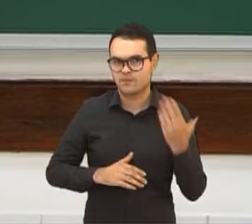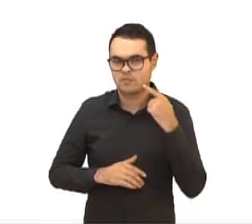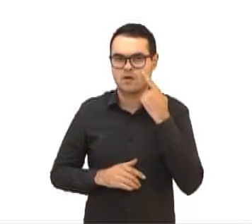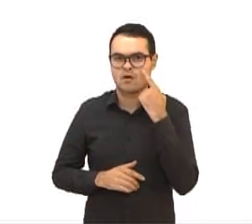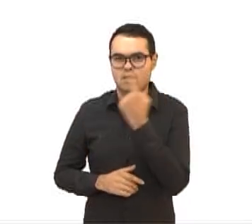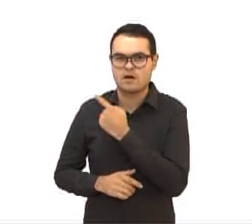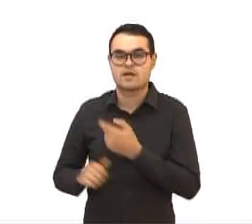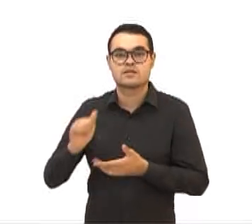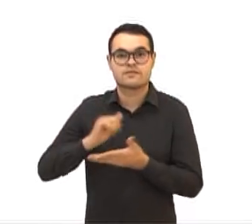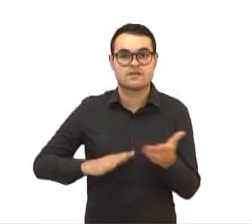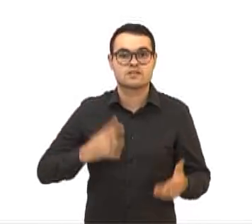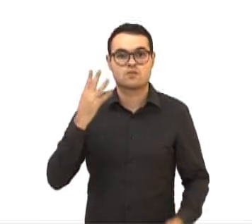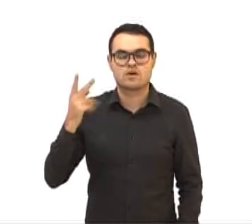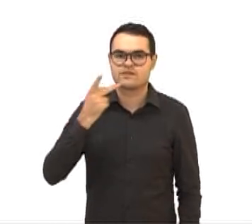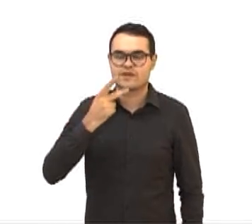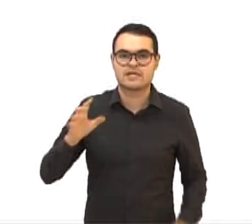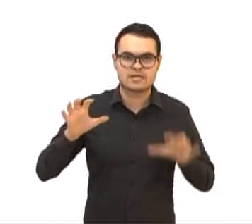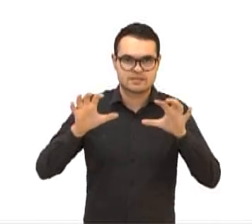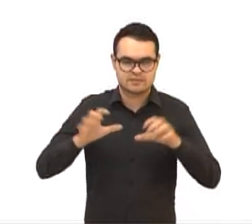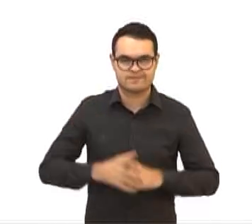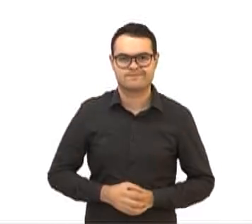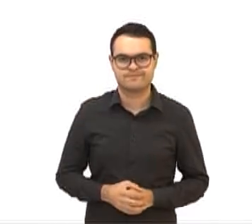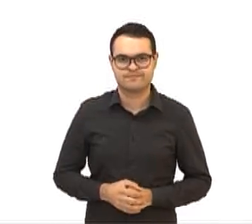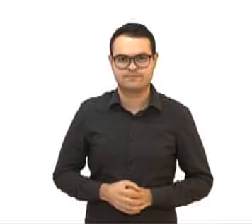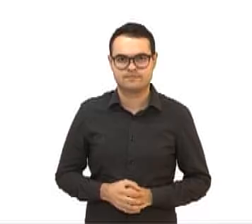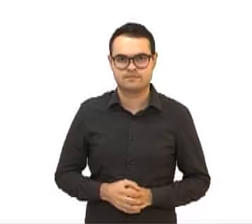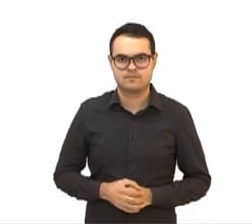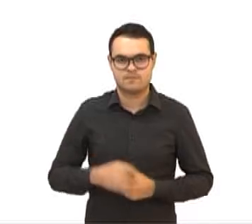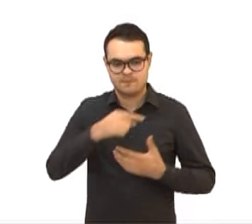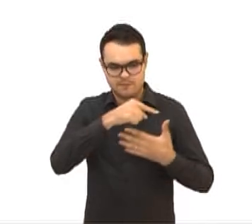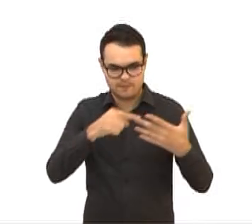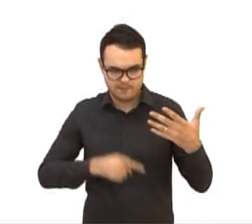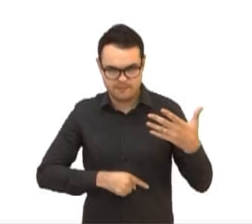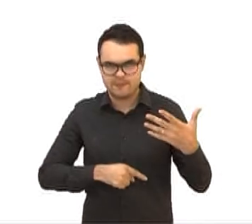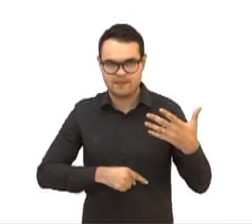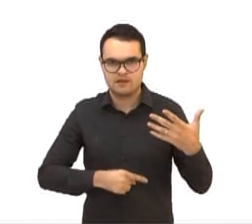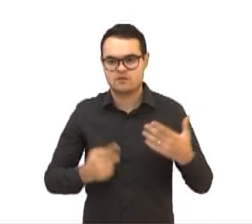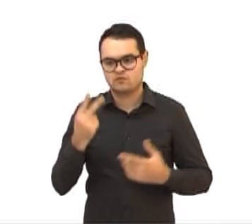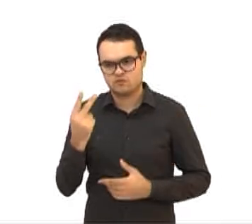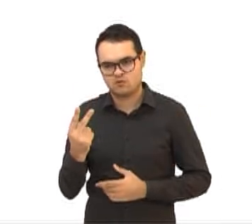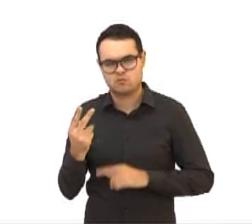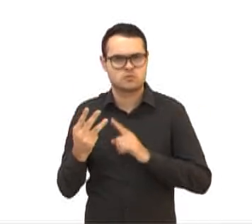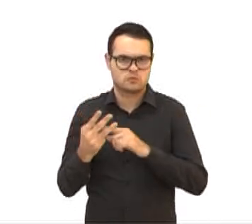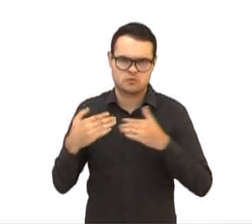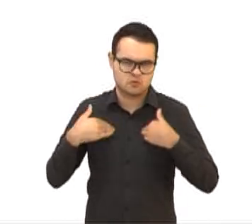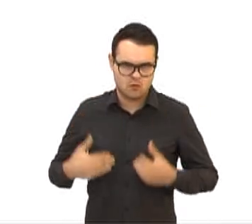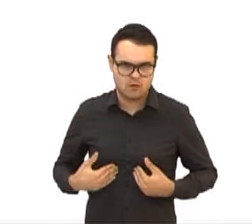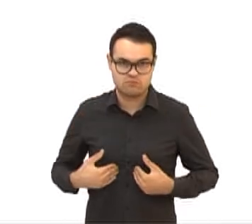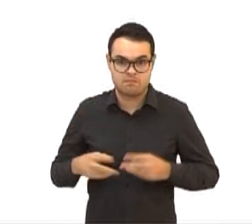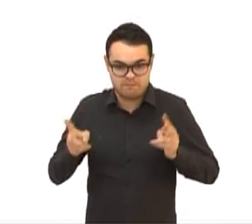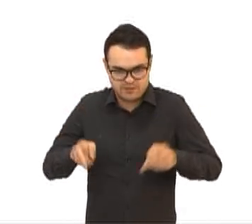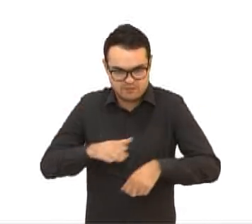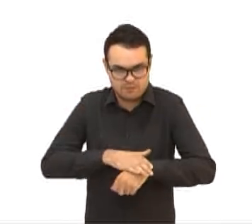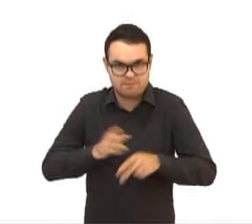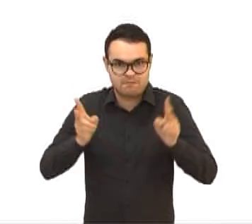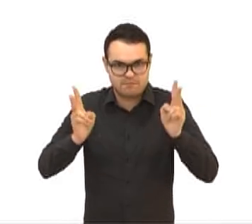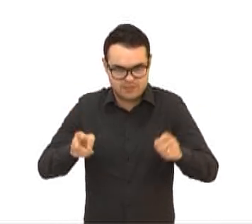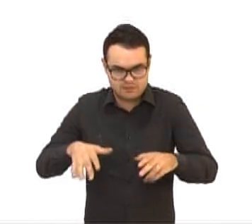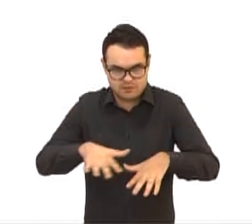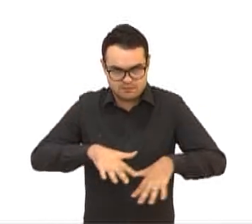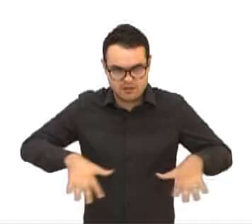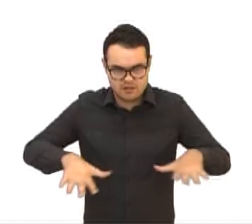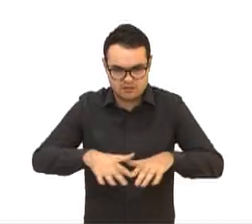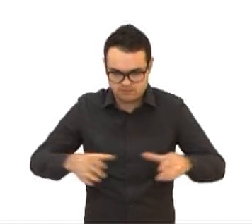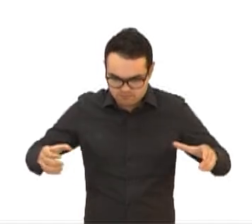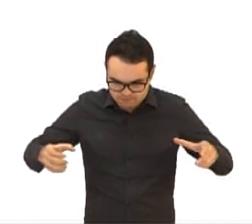Olha só, atividade 4 diz o seguinte: a propriedade pela qual dois ou mais corpos não podem ocupar o mesmo lugar de